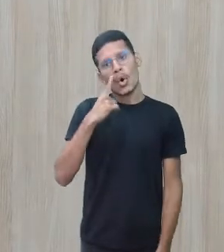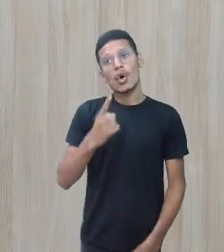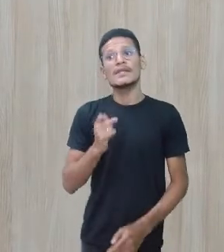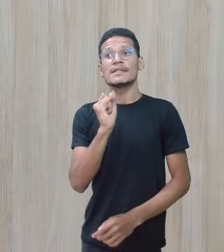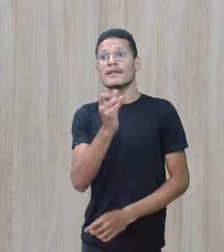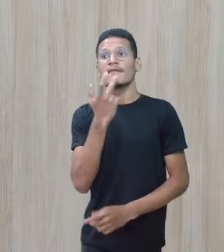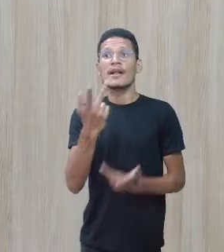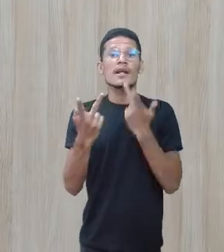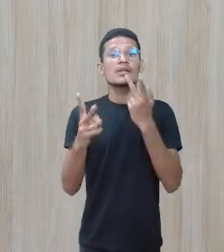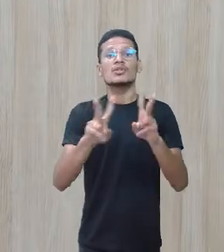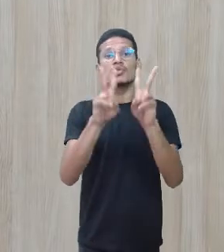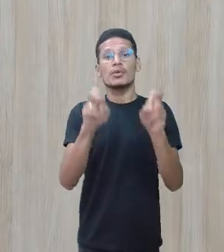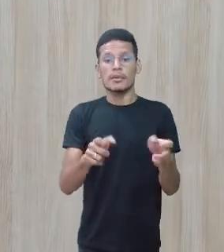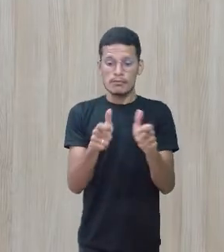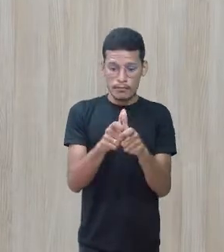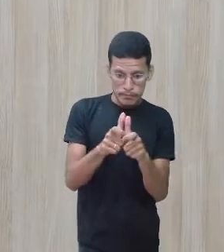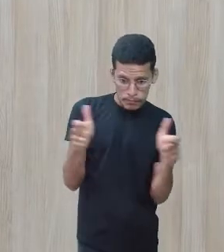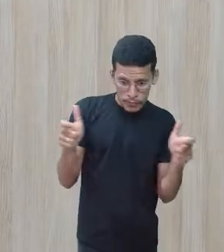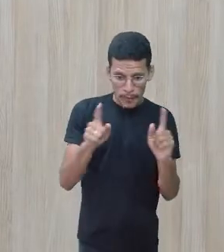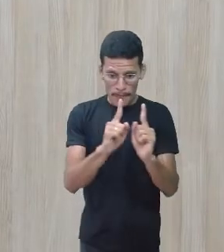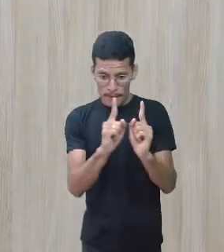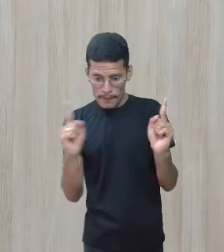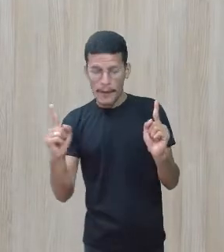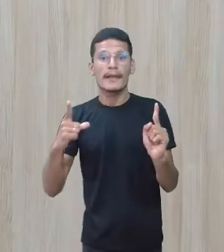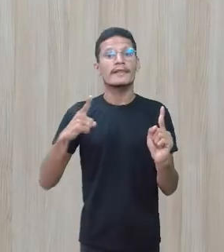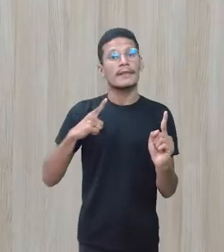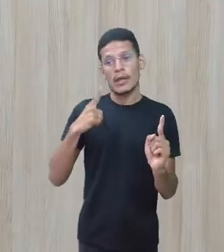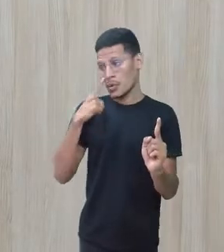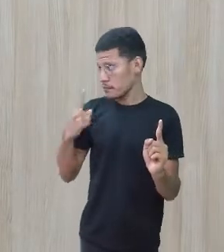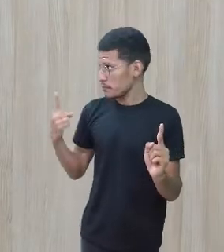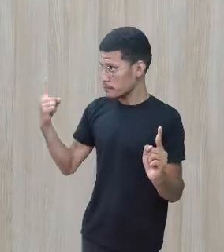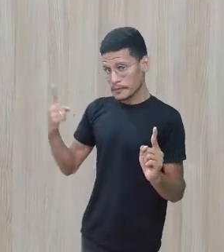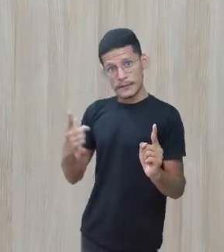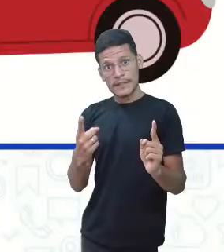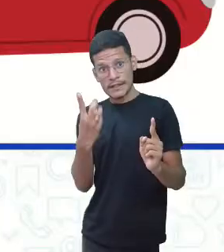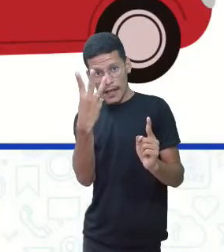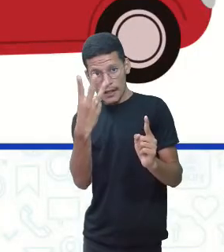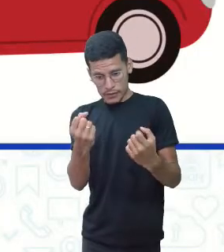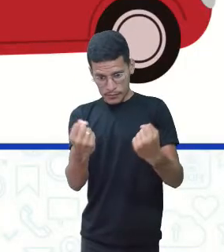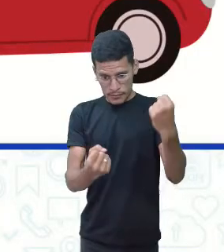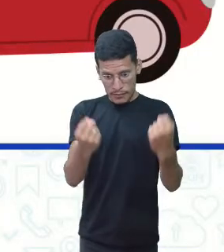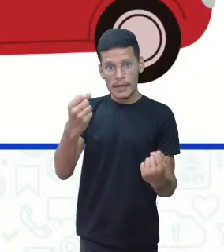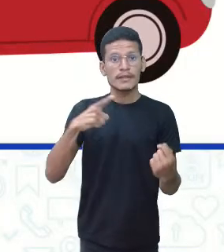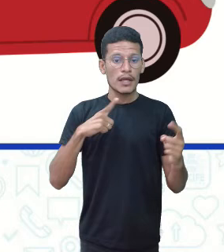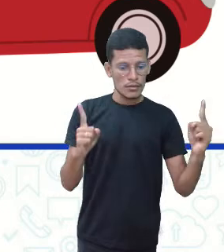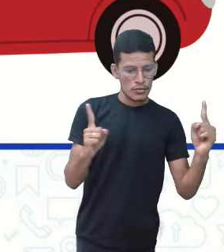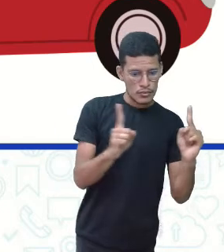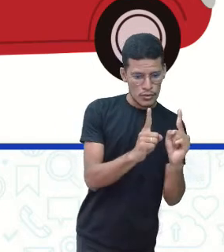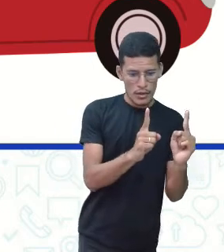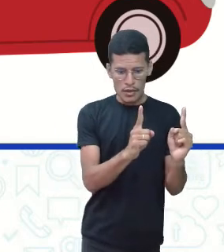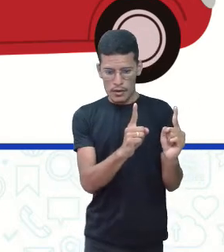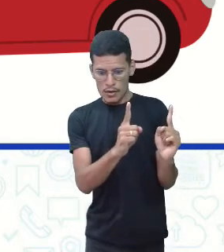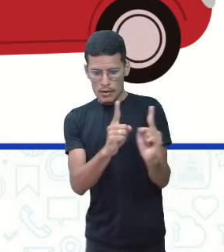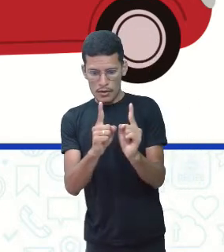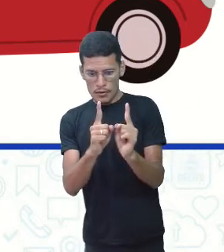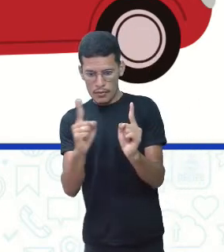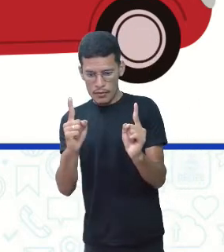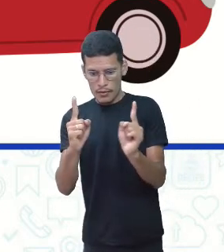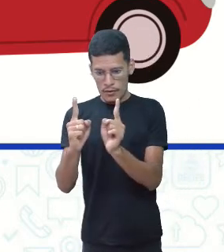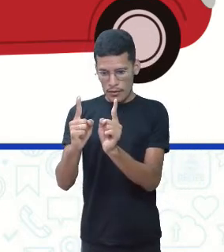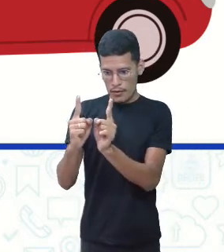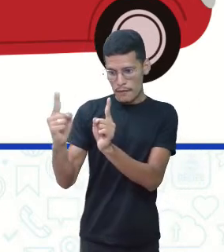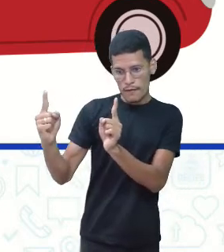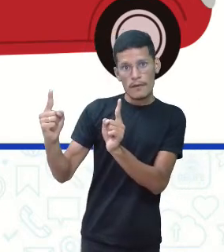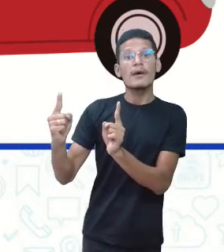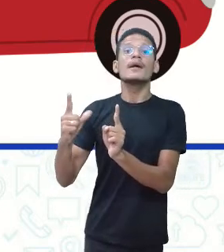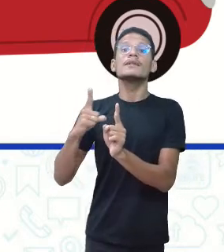sobre ampliação, perceba aí que eu tenho 3 carrinhos e eles estão aumentando de tamanho. Só que se a gente perceber direitinho, eles